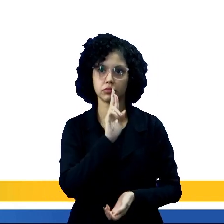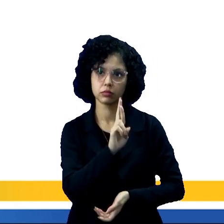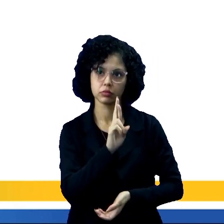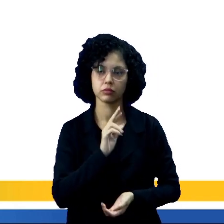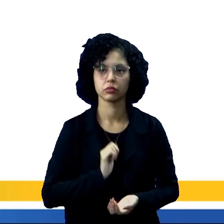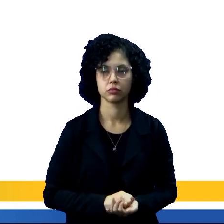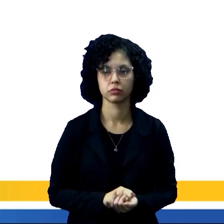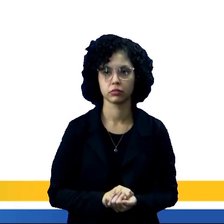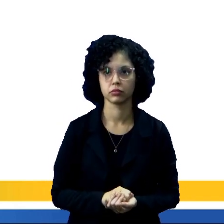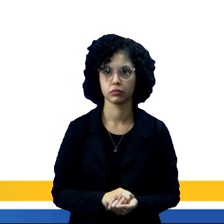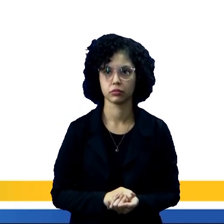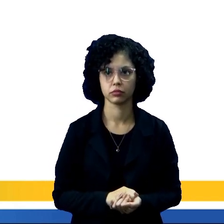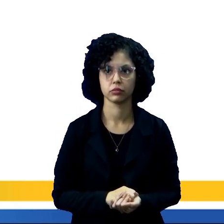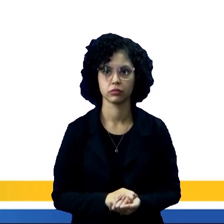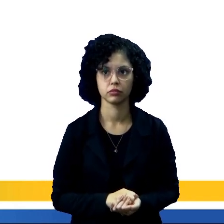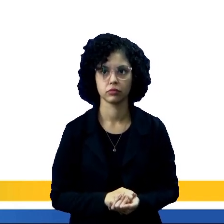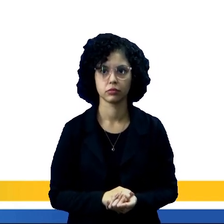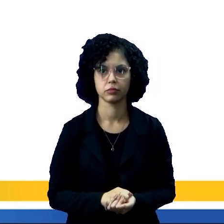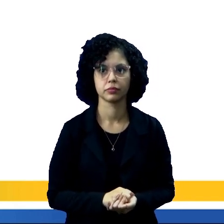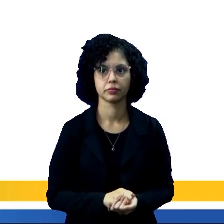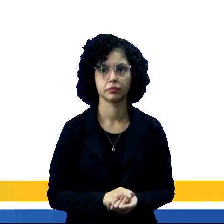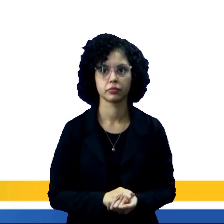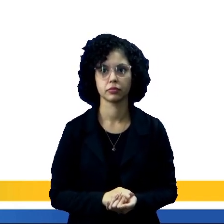R. E a